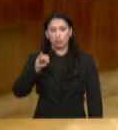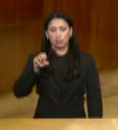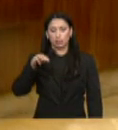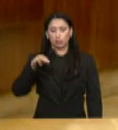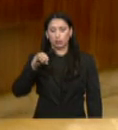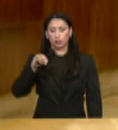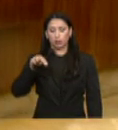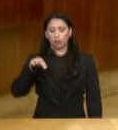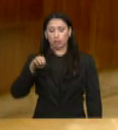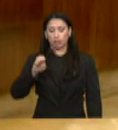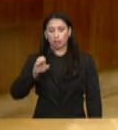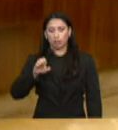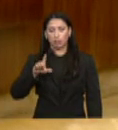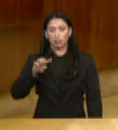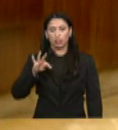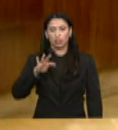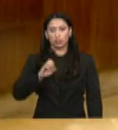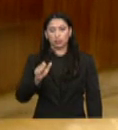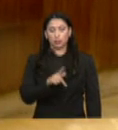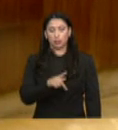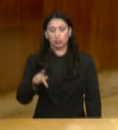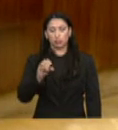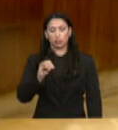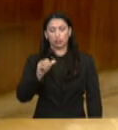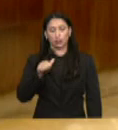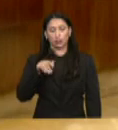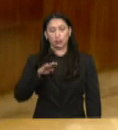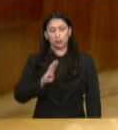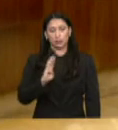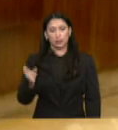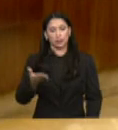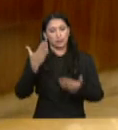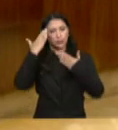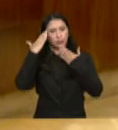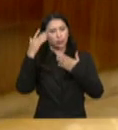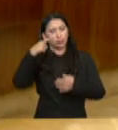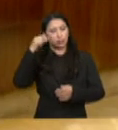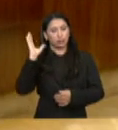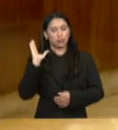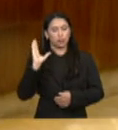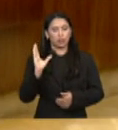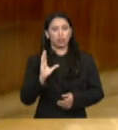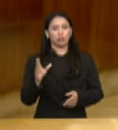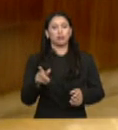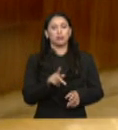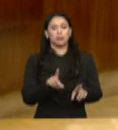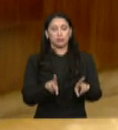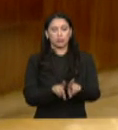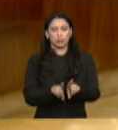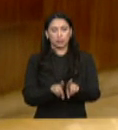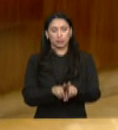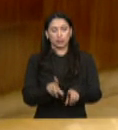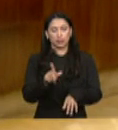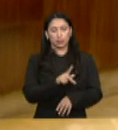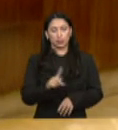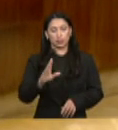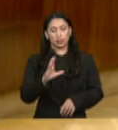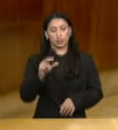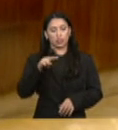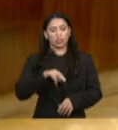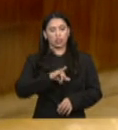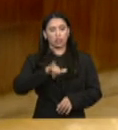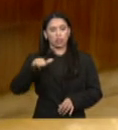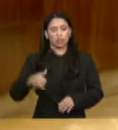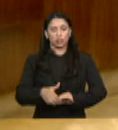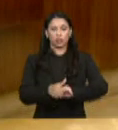a senhora Ministra Rosa Weber Presidente deste Supremo Tribunal Federal e do Conselho Nacional de Justiça cumprimento vossa excelência